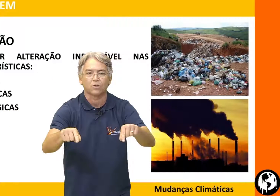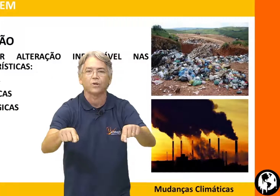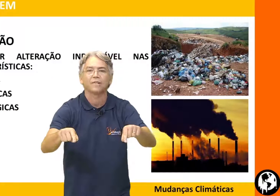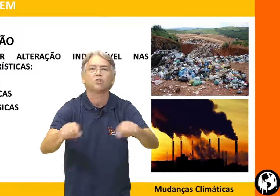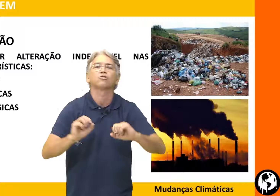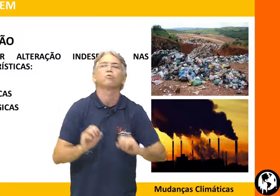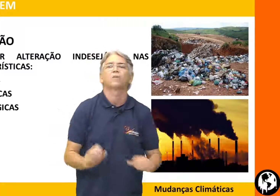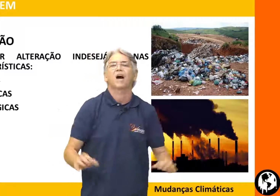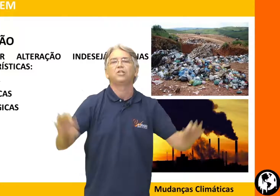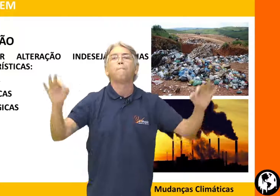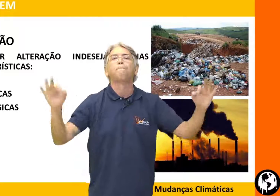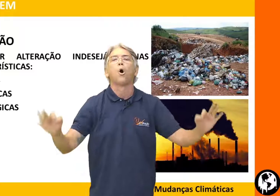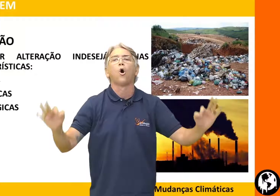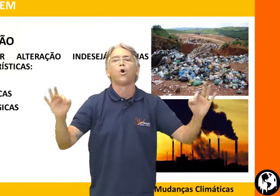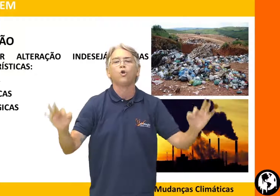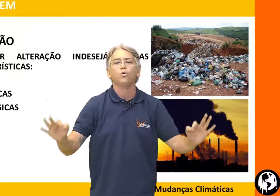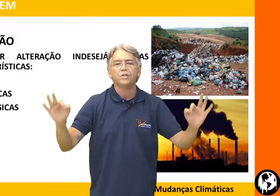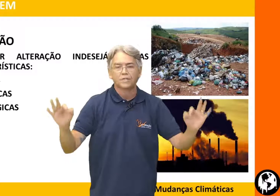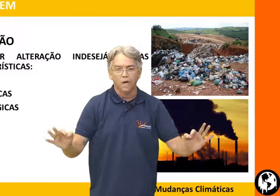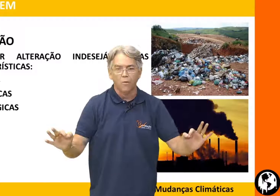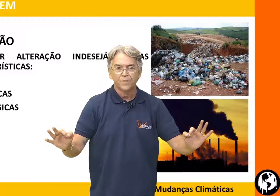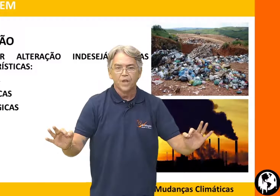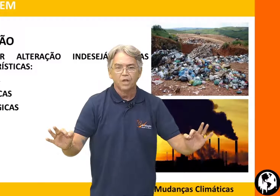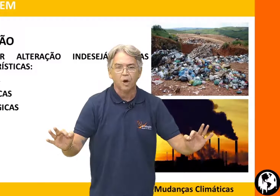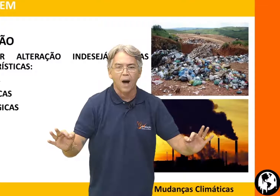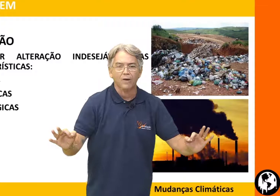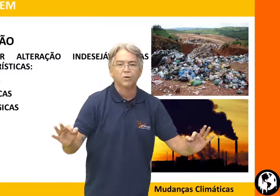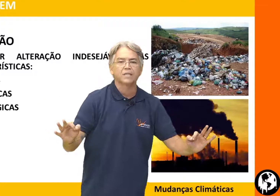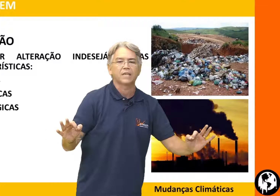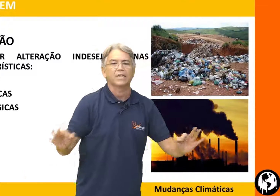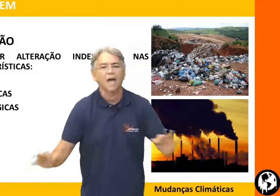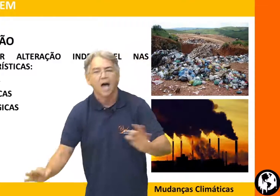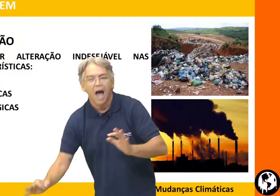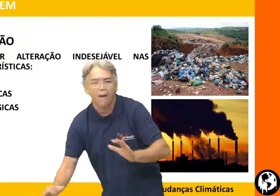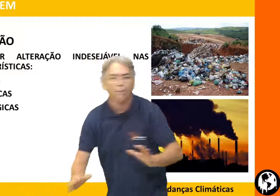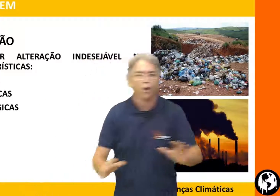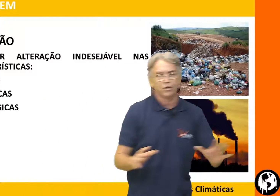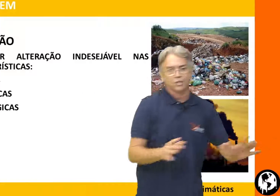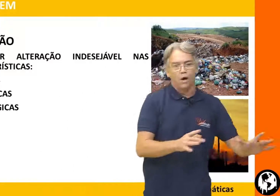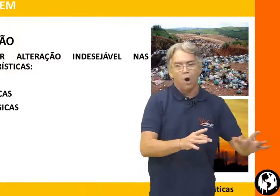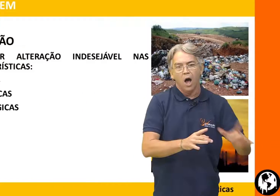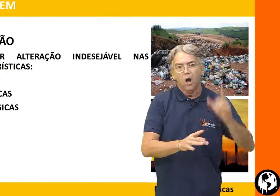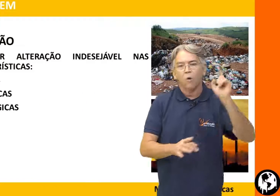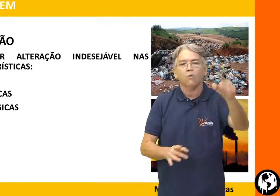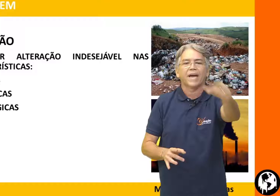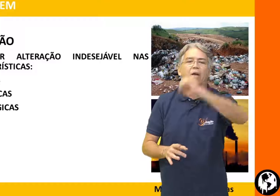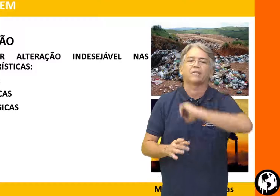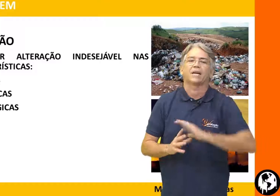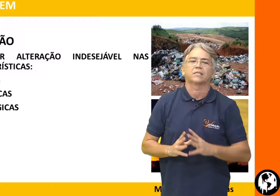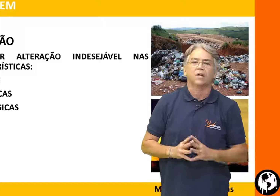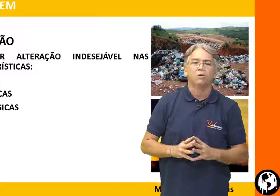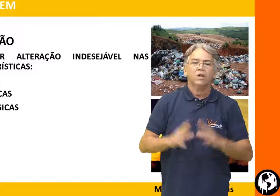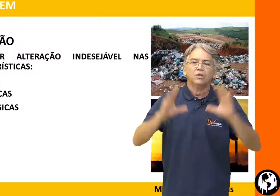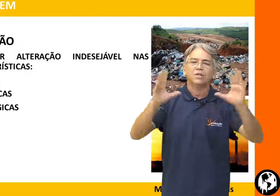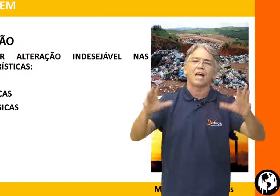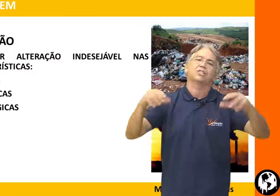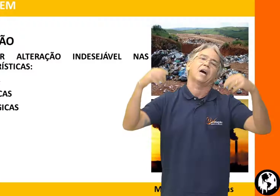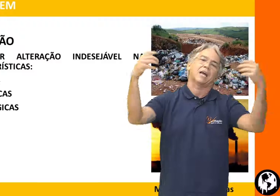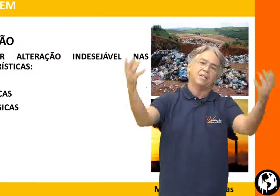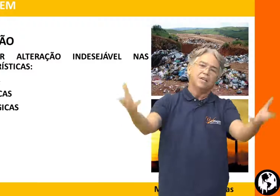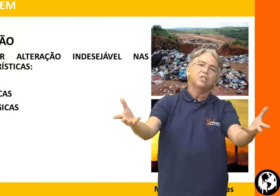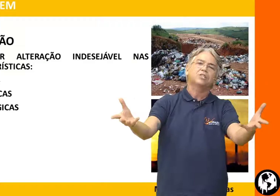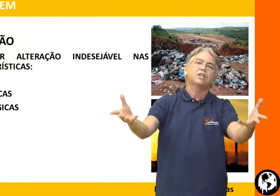na natureza nós vamos chamar de poluição. Então, Mário, o que seria a poluição? Qualquer alteração